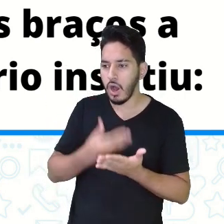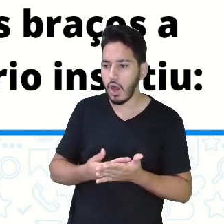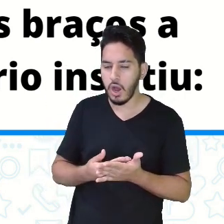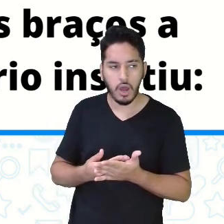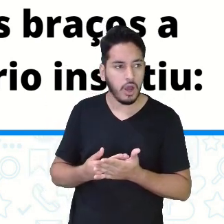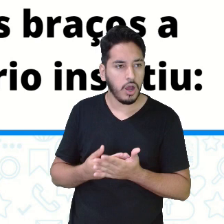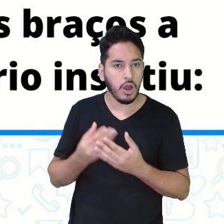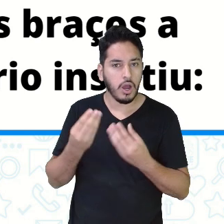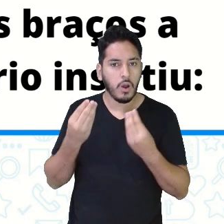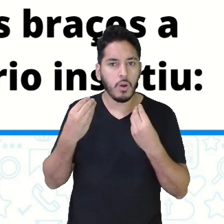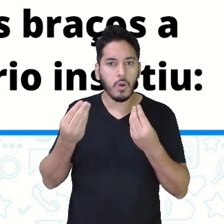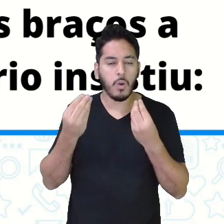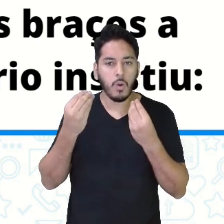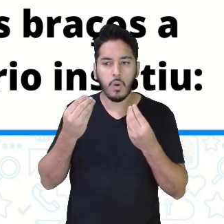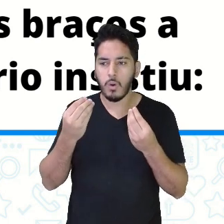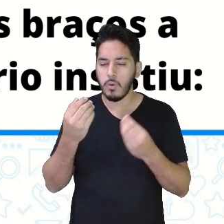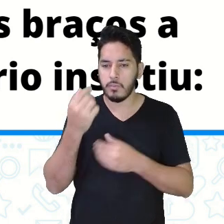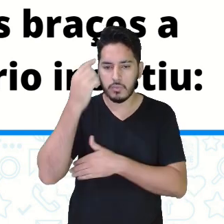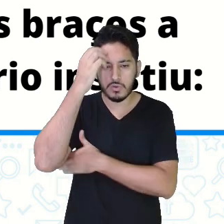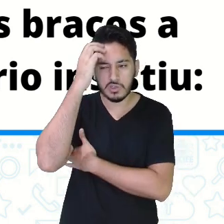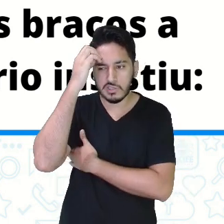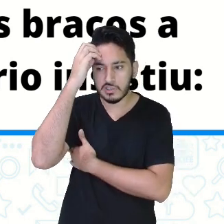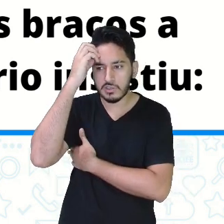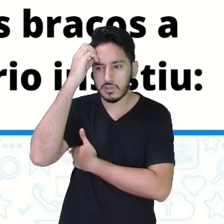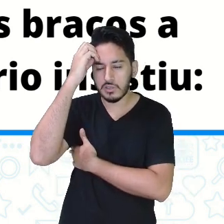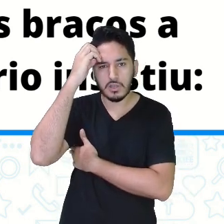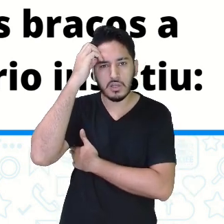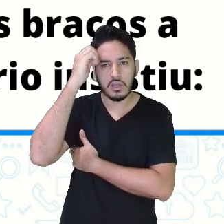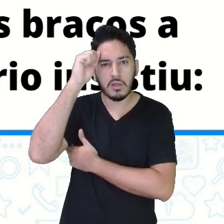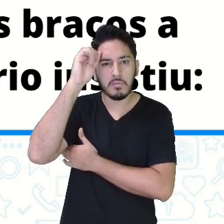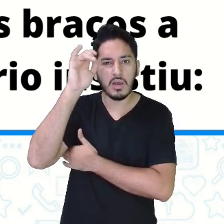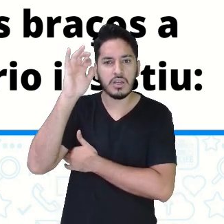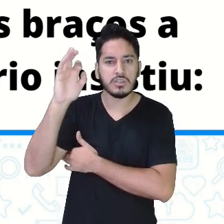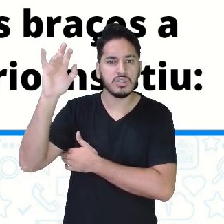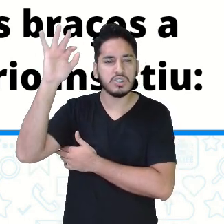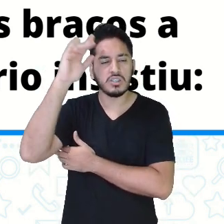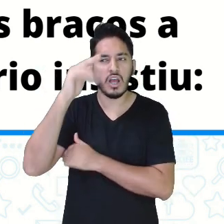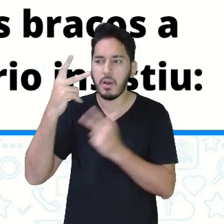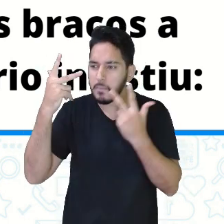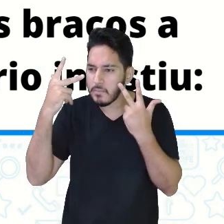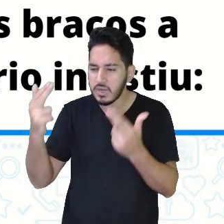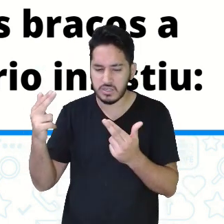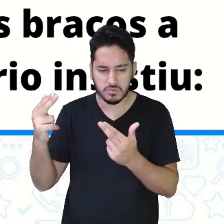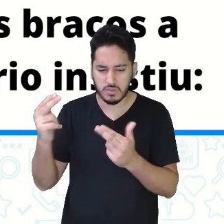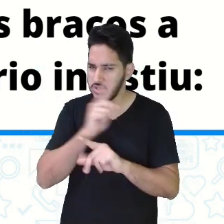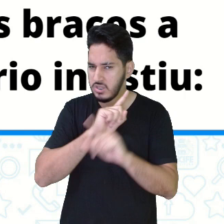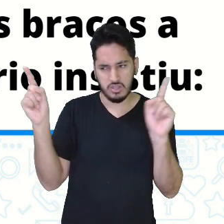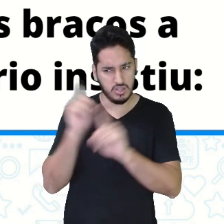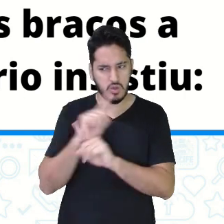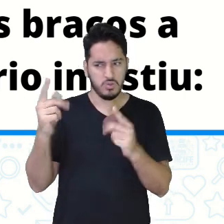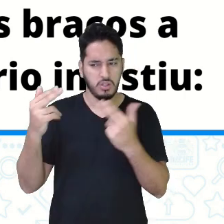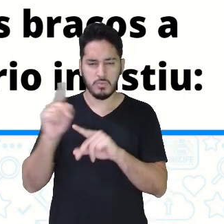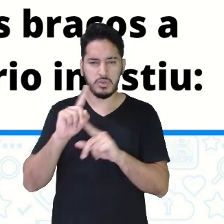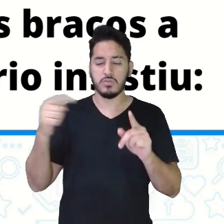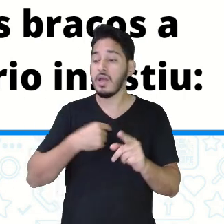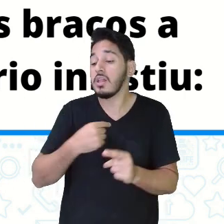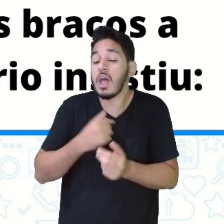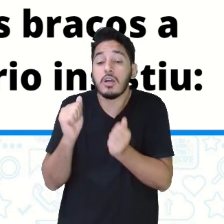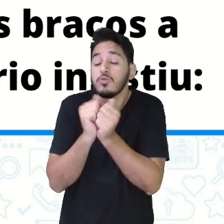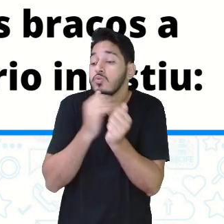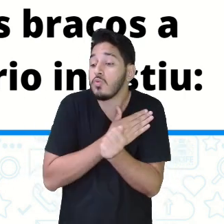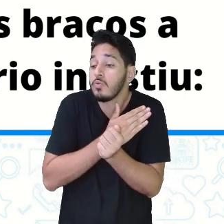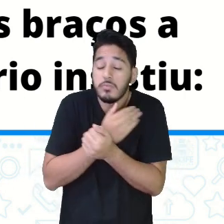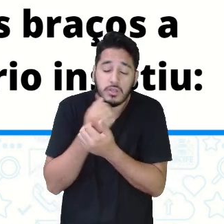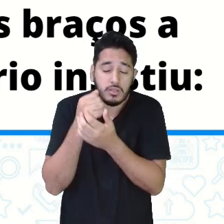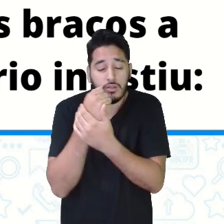a história. Que absurdo! Imaginar que tratava da mesma pessoa, nem pensar. Eu a tive nos braços a